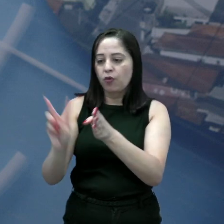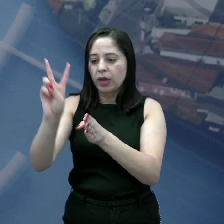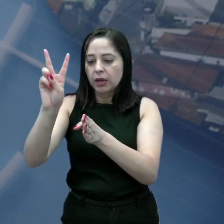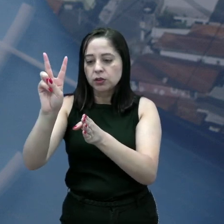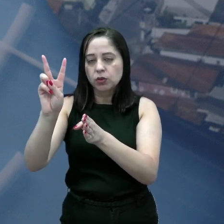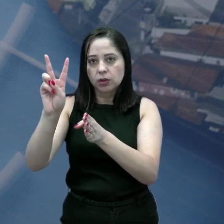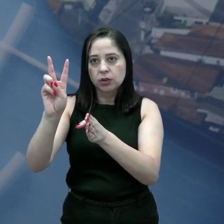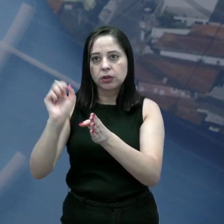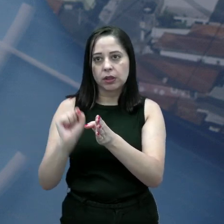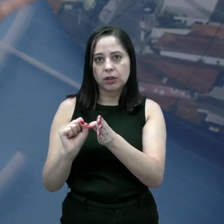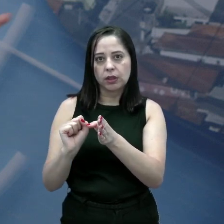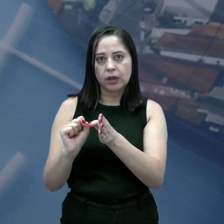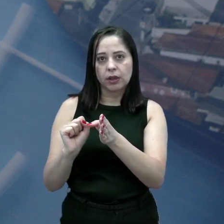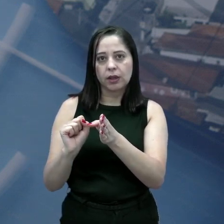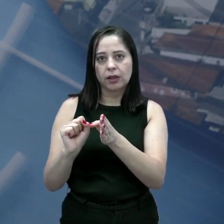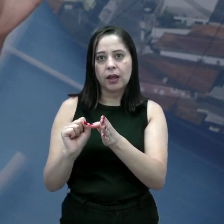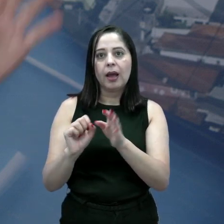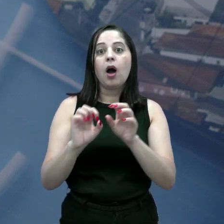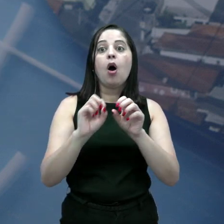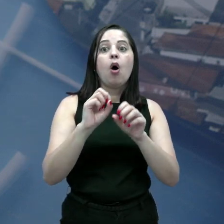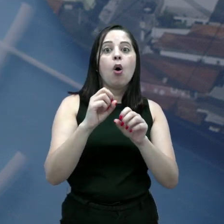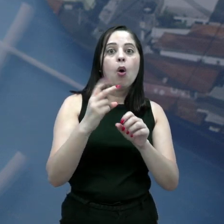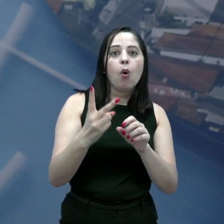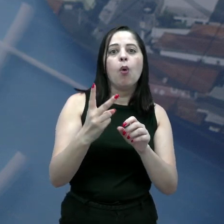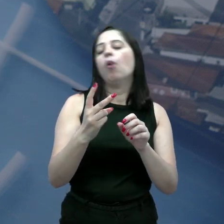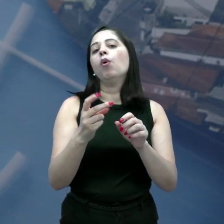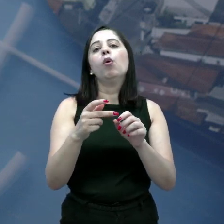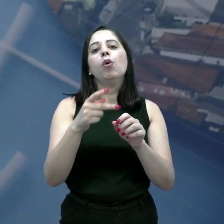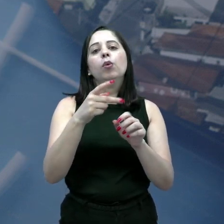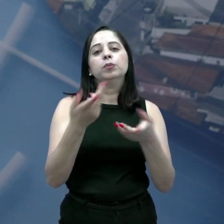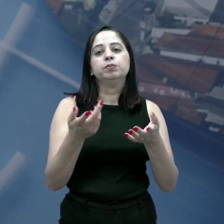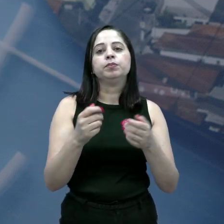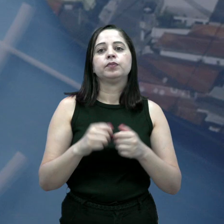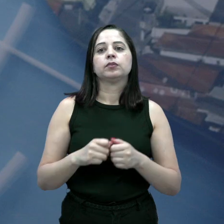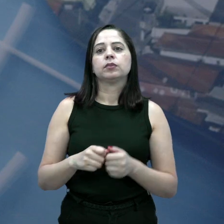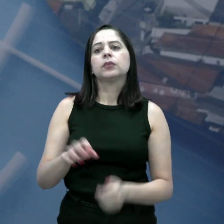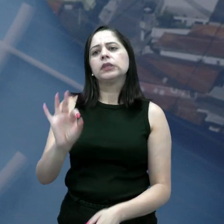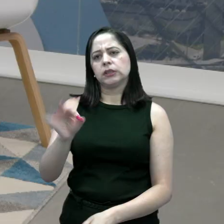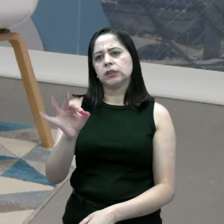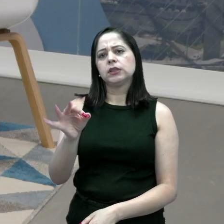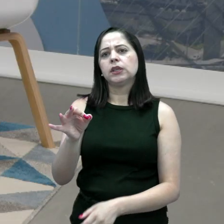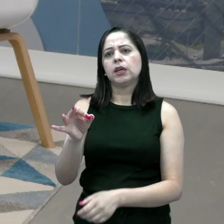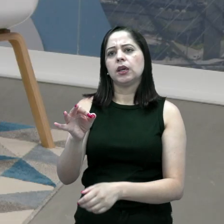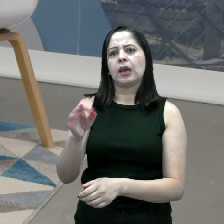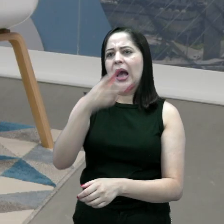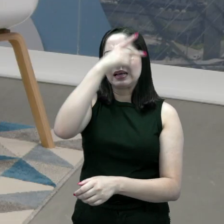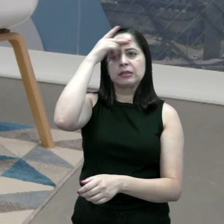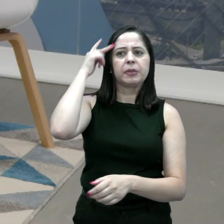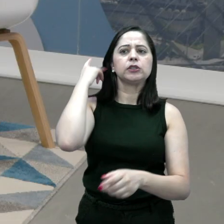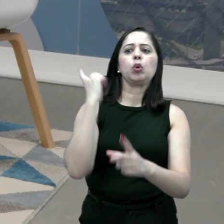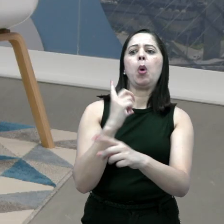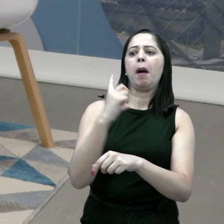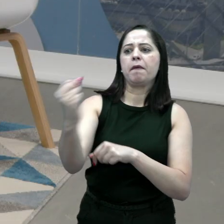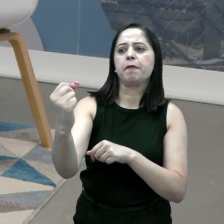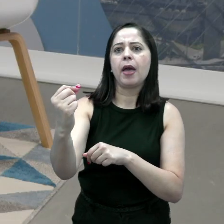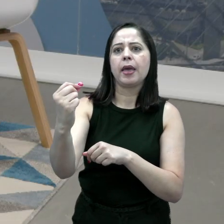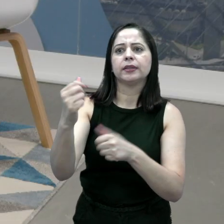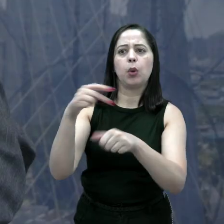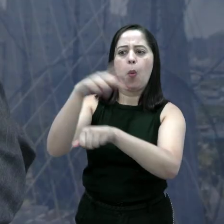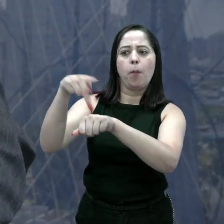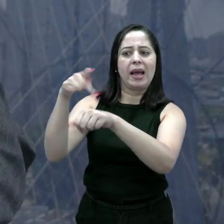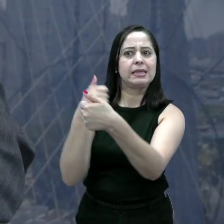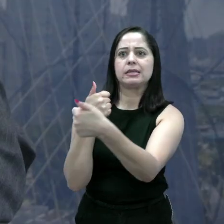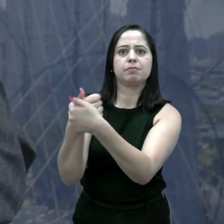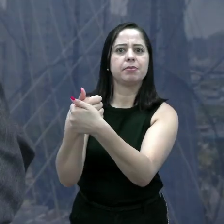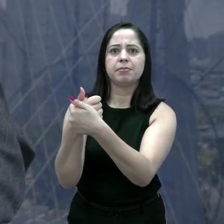não necessariamente? É procurar ali o abrigo mais próximo? É, exatamente, é o abrigo mais próximo. É a condição da pessoa, que o refugiado, ele